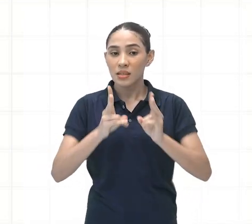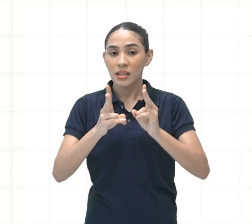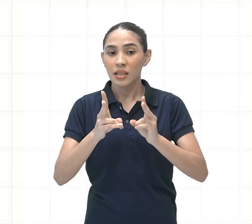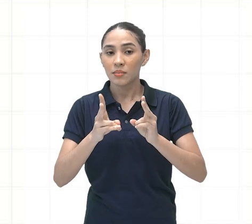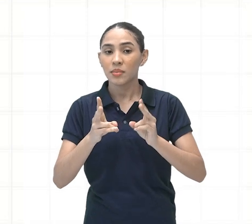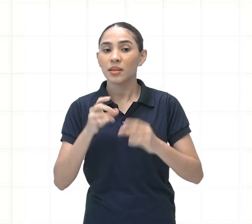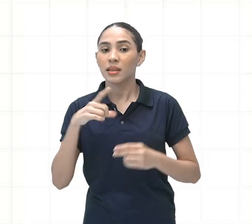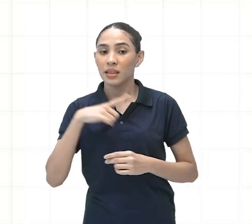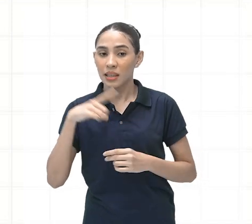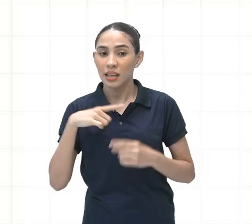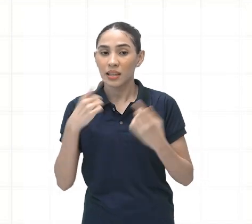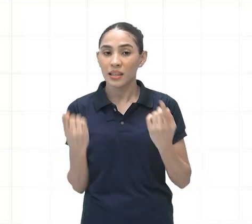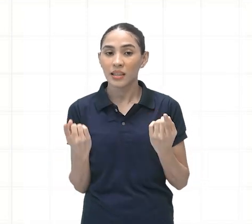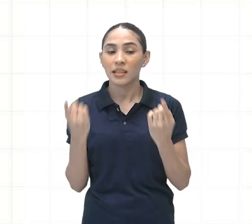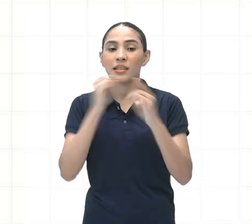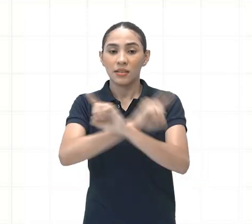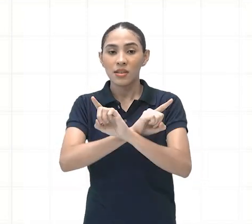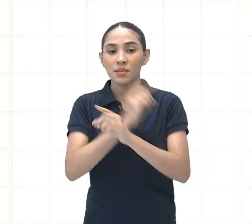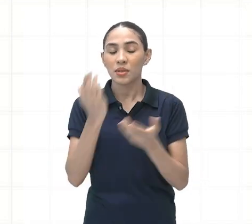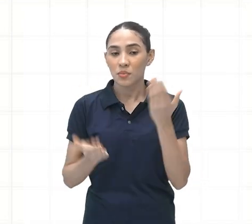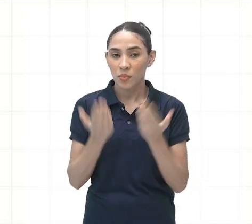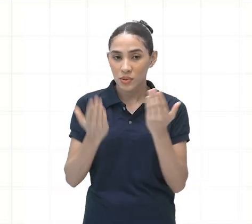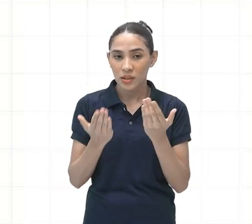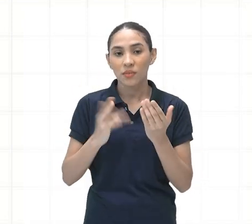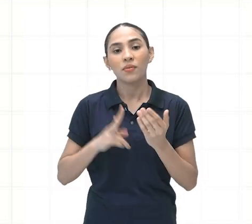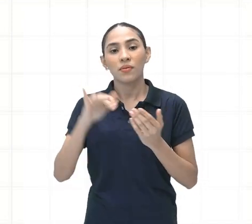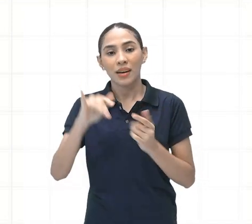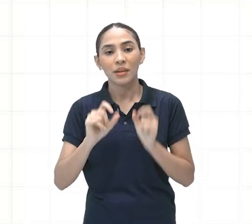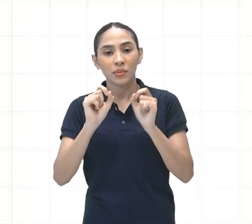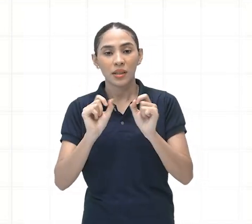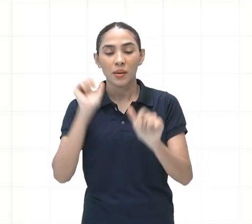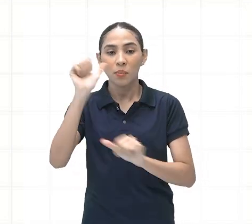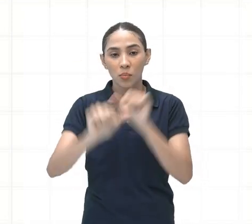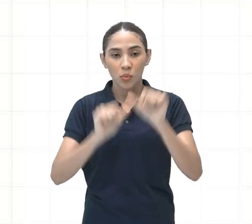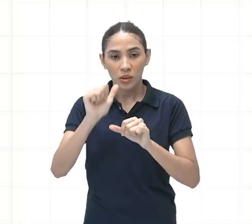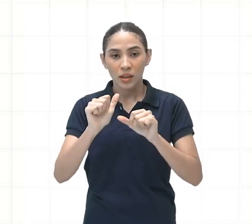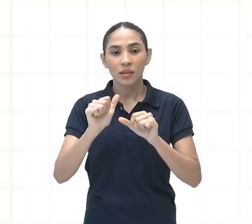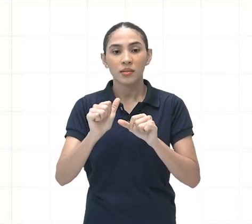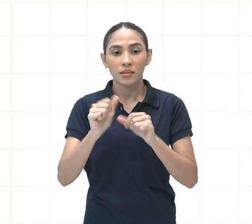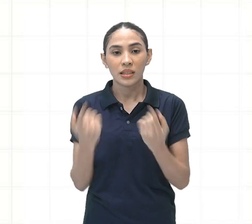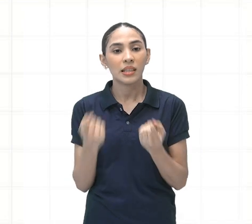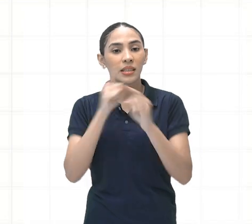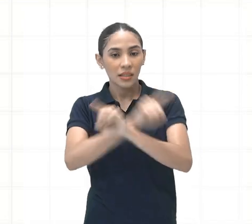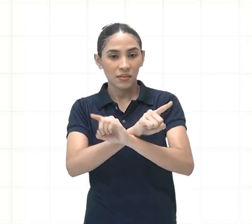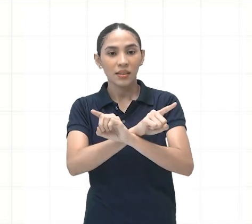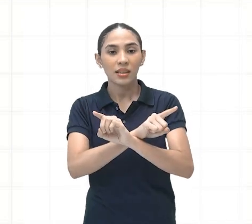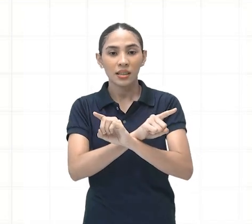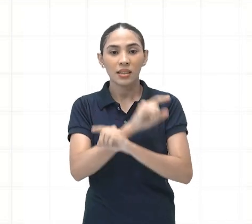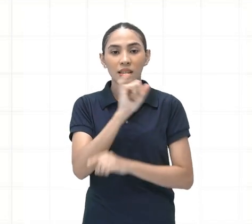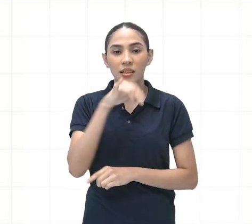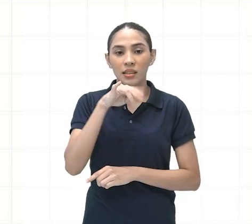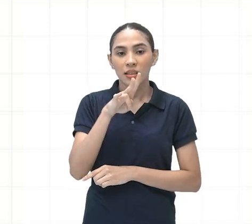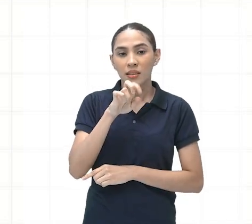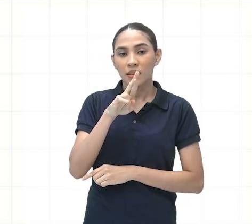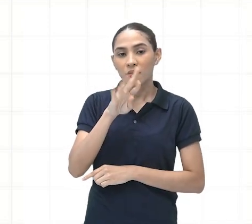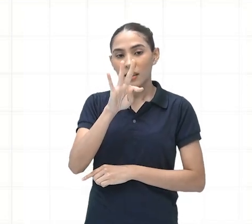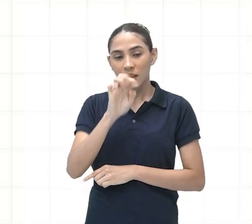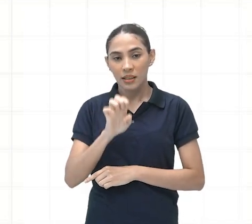tenho grandezas inversamente proporcionais, eu vou inverter, né, o lado